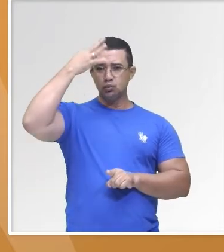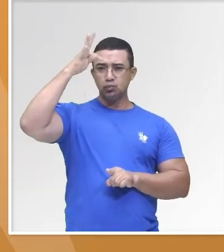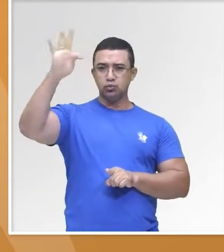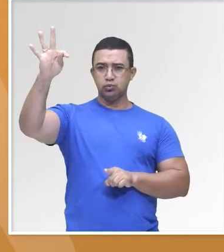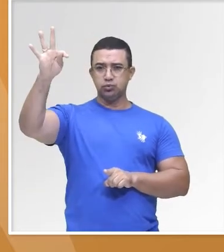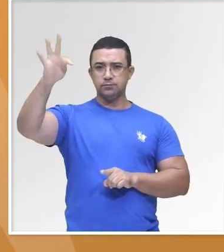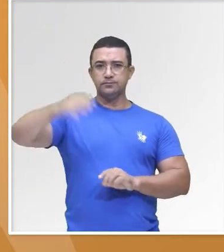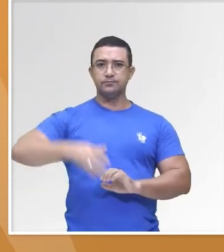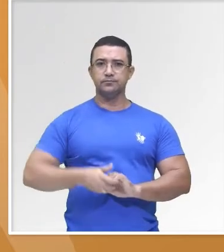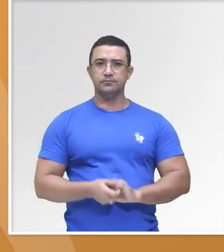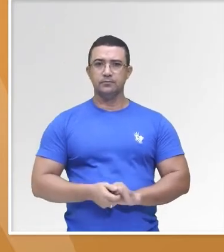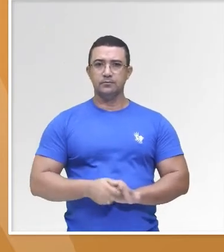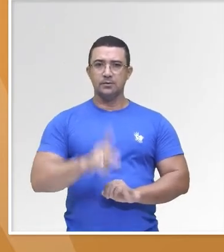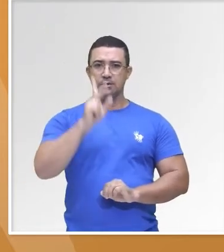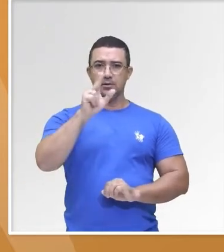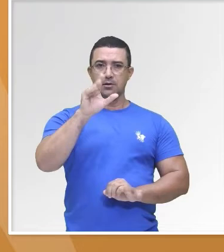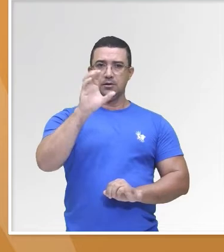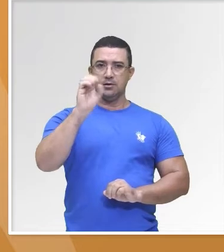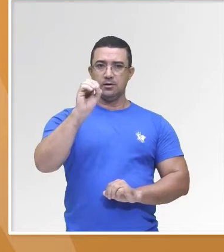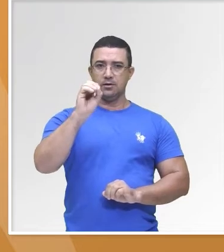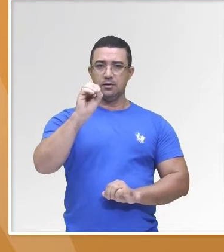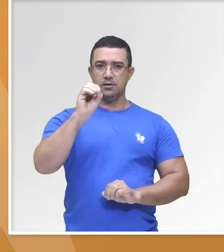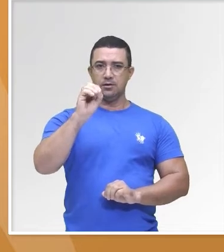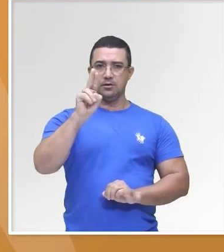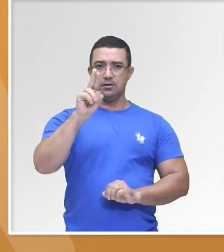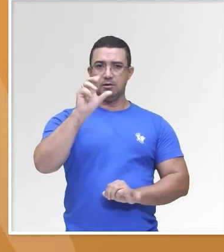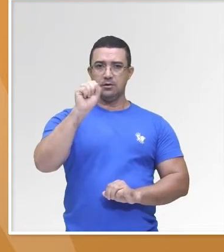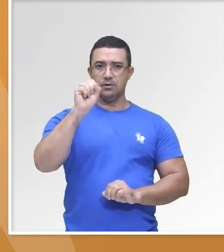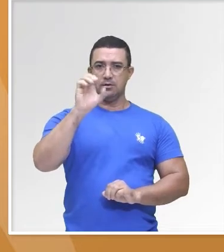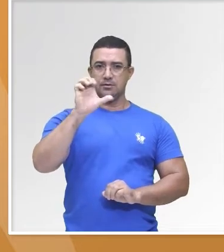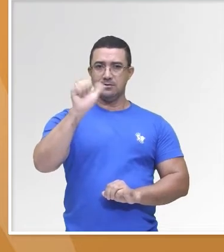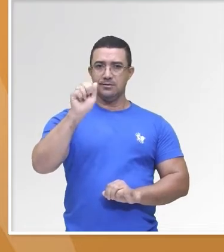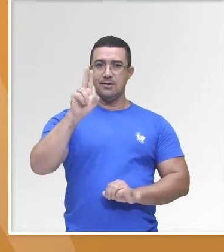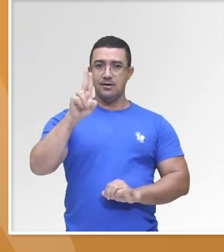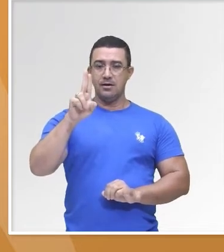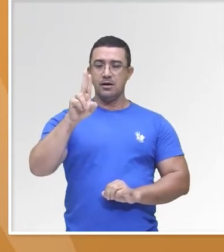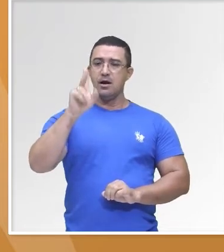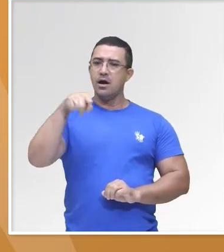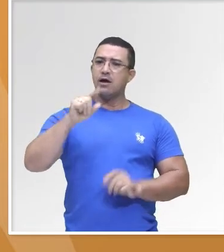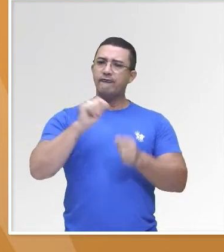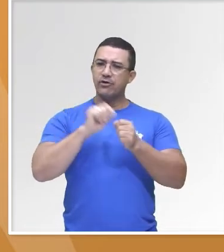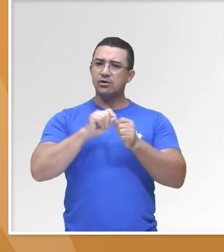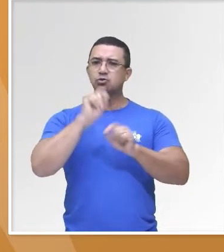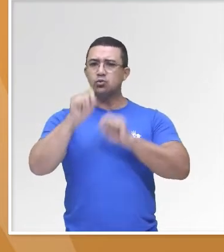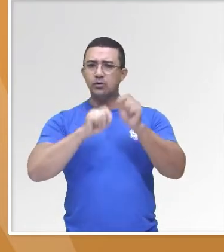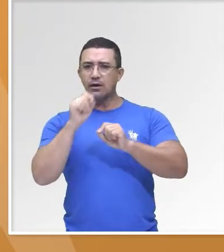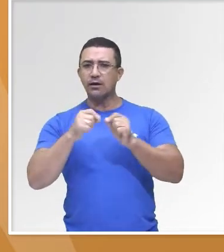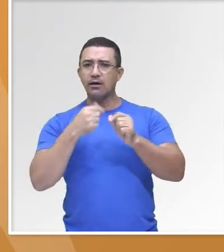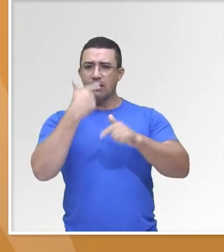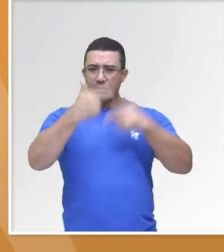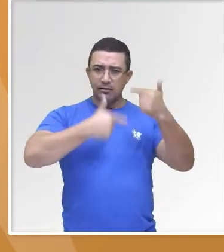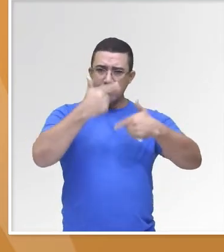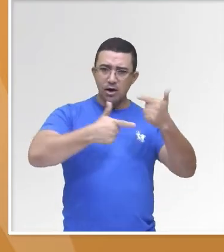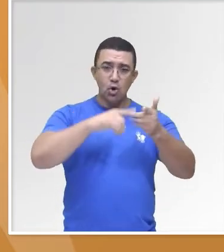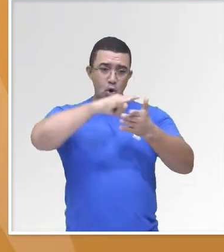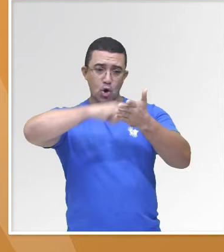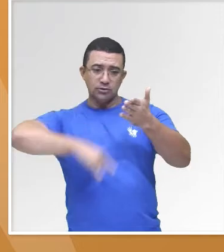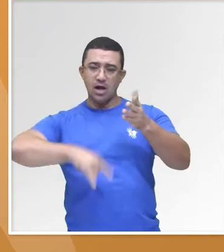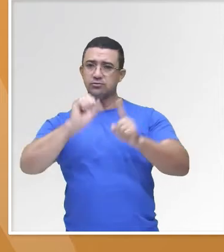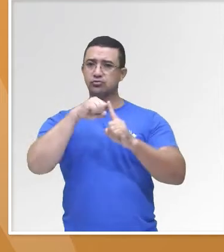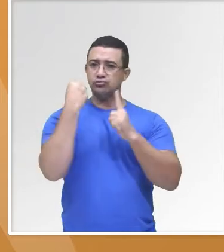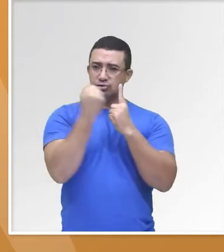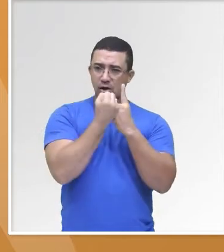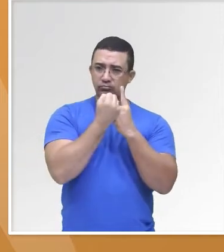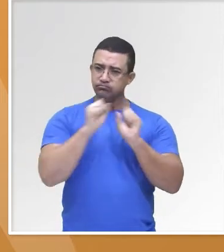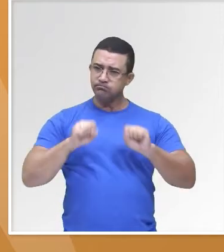Rousseau foi um filósofo suíço, criou a obra do Contrato Social, na qual defendeu